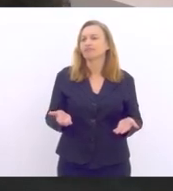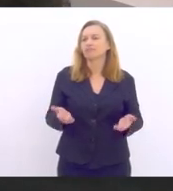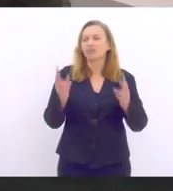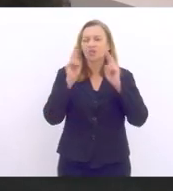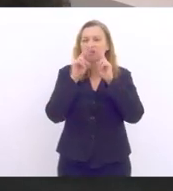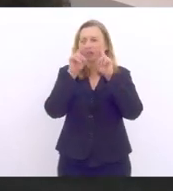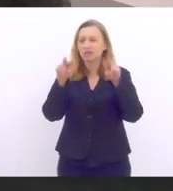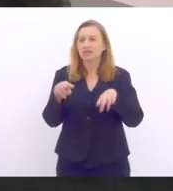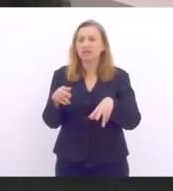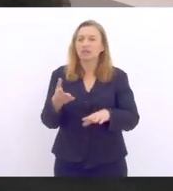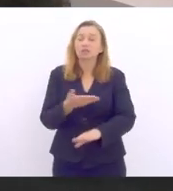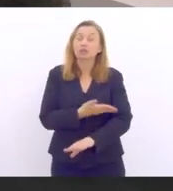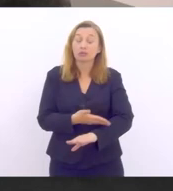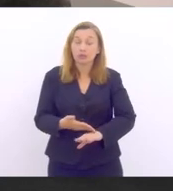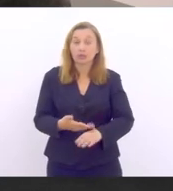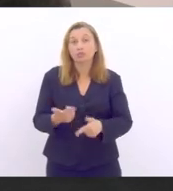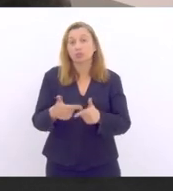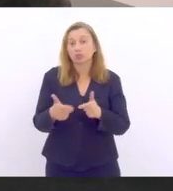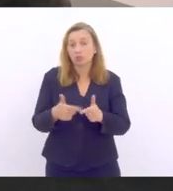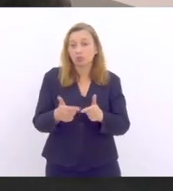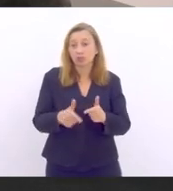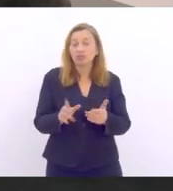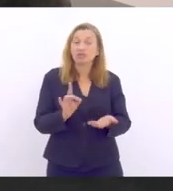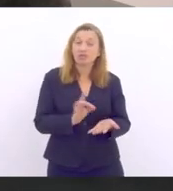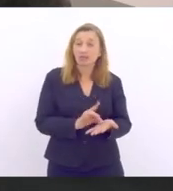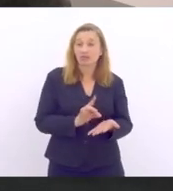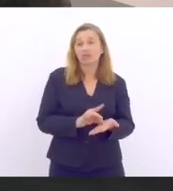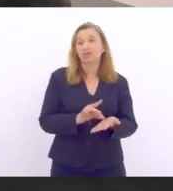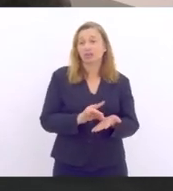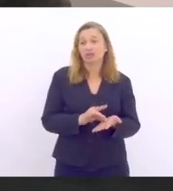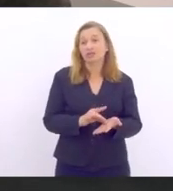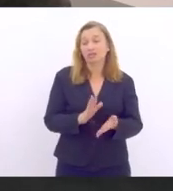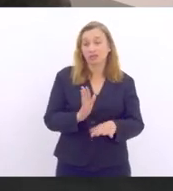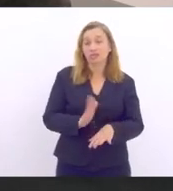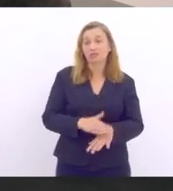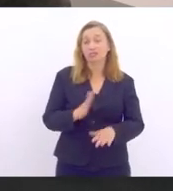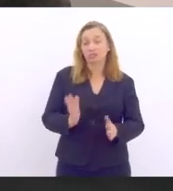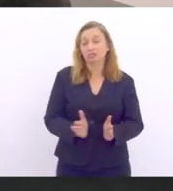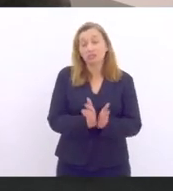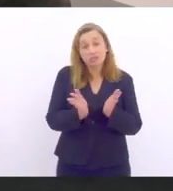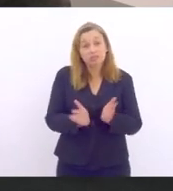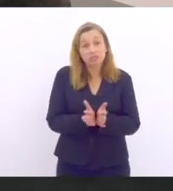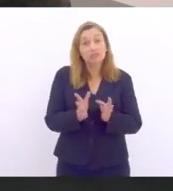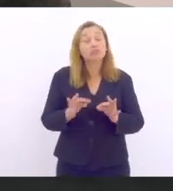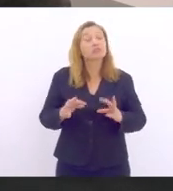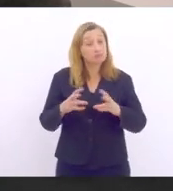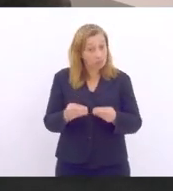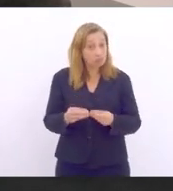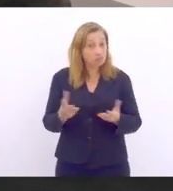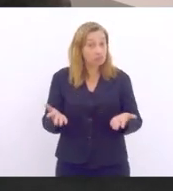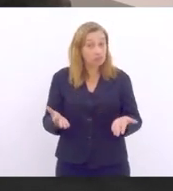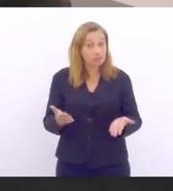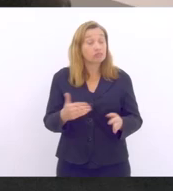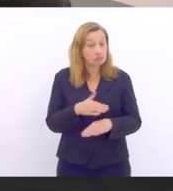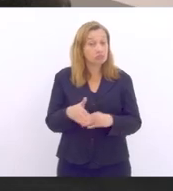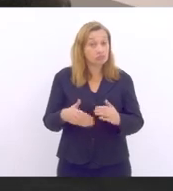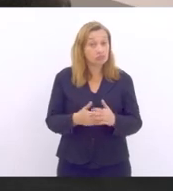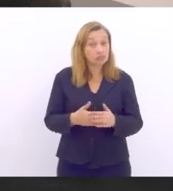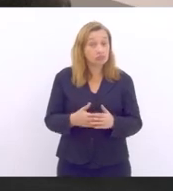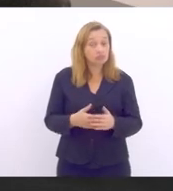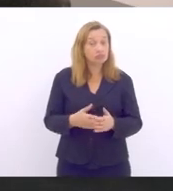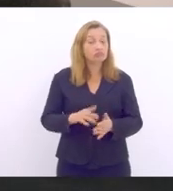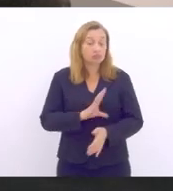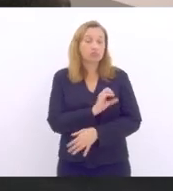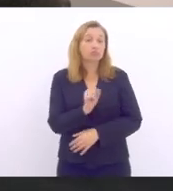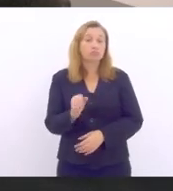elitizada sobre esse problema, que, na verdade, toca as camadas mais populares, toca todos, né? Acho que todo mundo adora futebol,